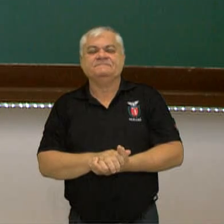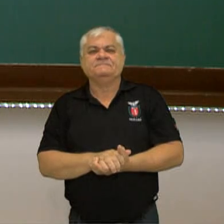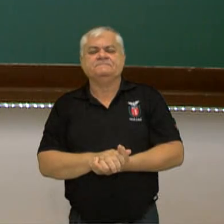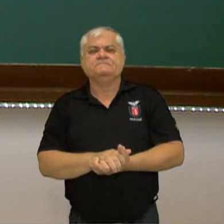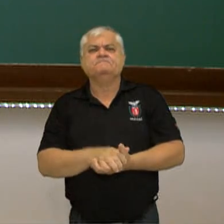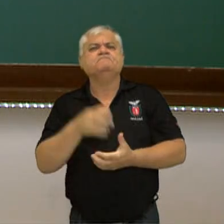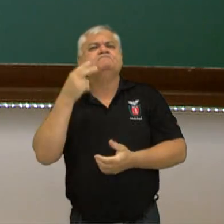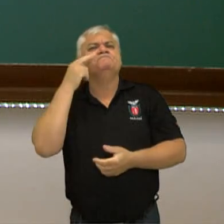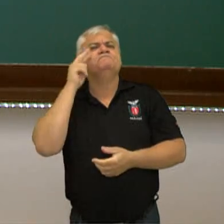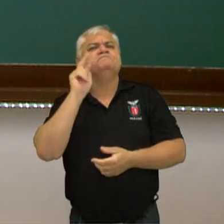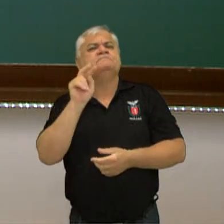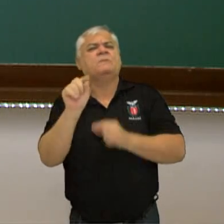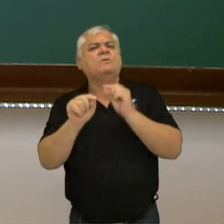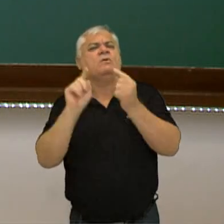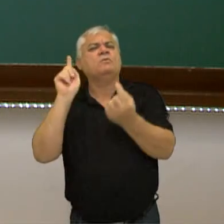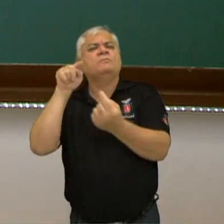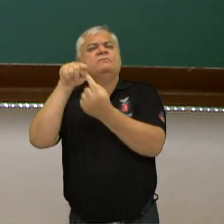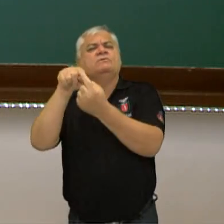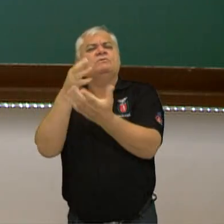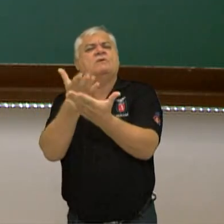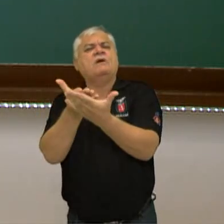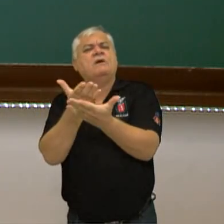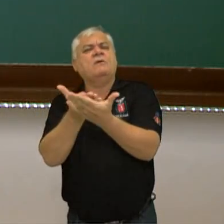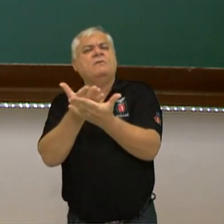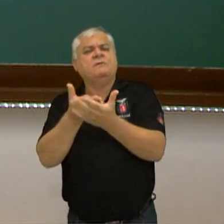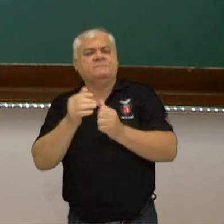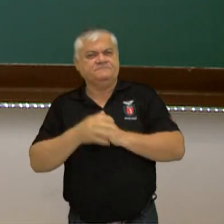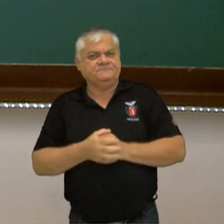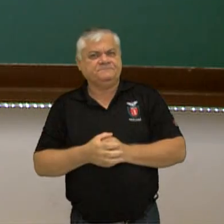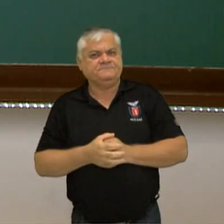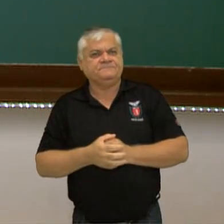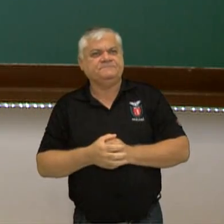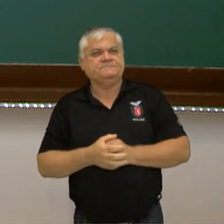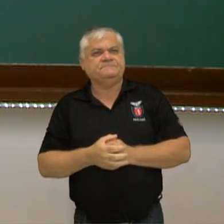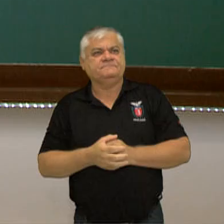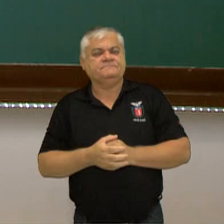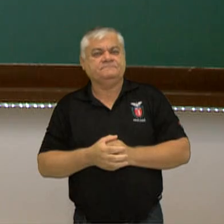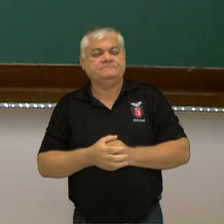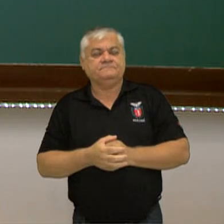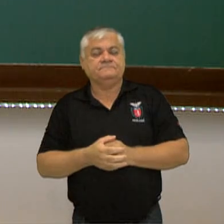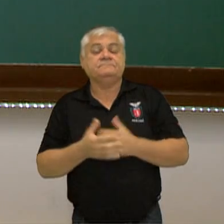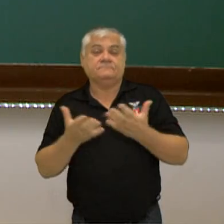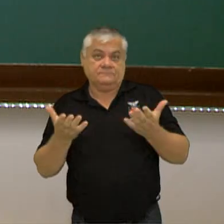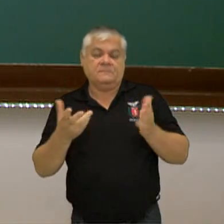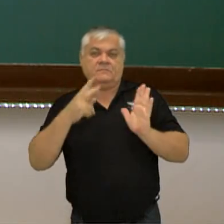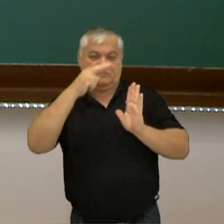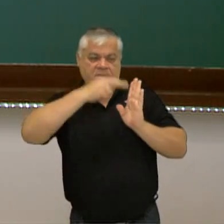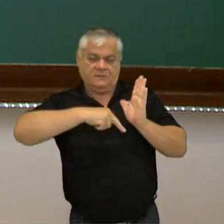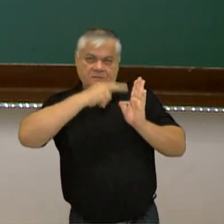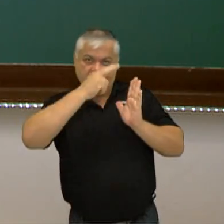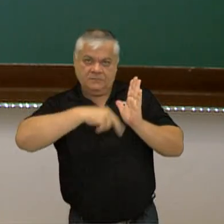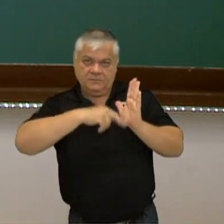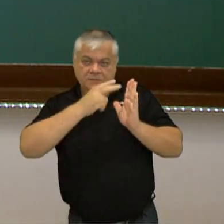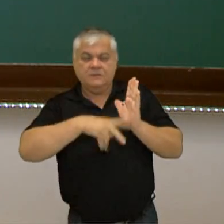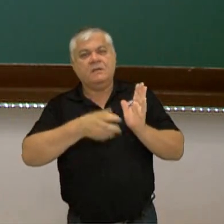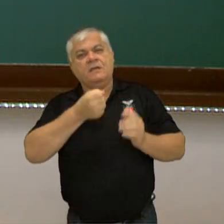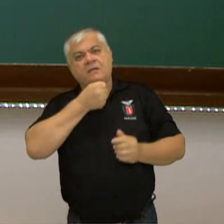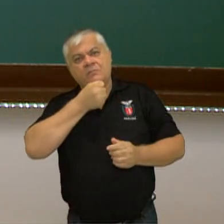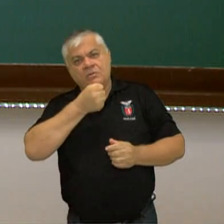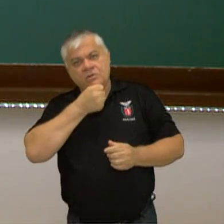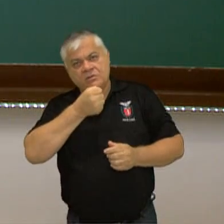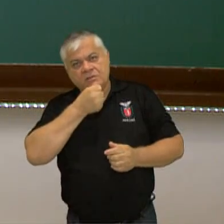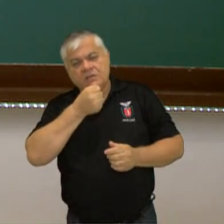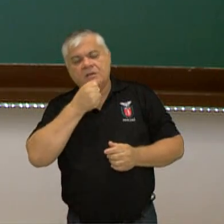Vamos observar agora os objetivos da nossa aula. Claro que fazer uma leitura da reportagem, analisando